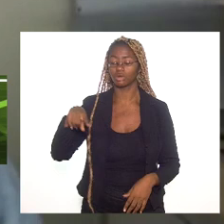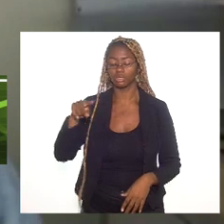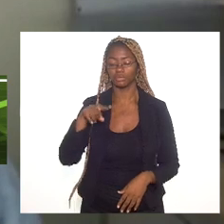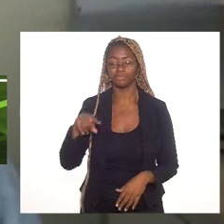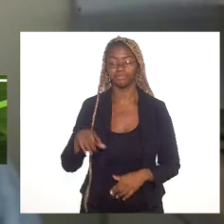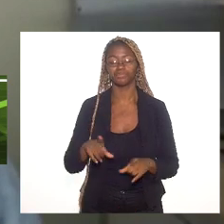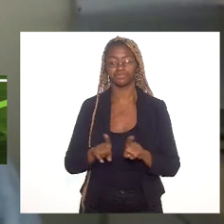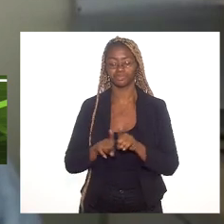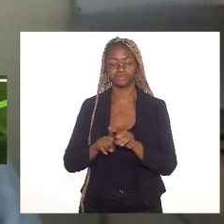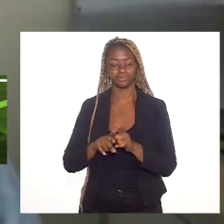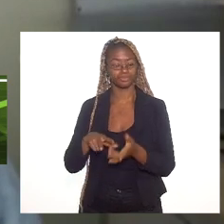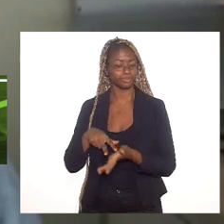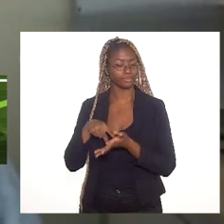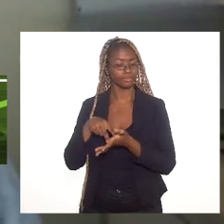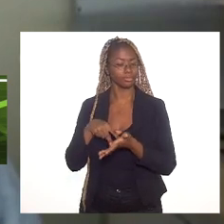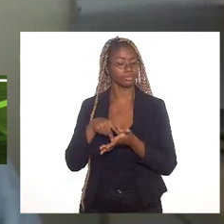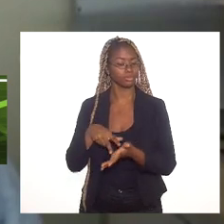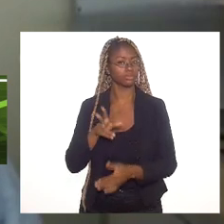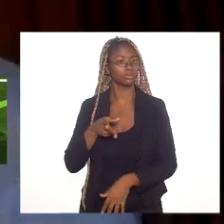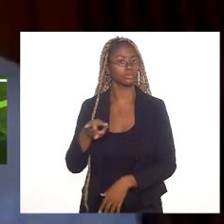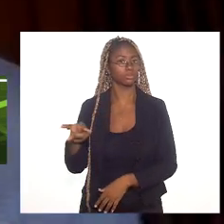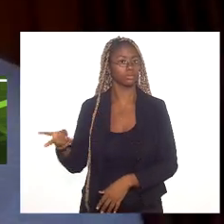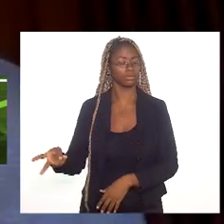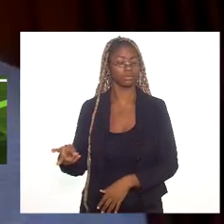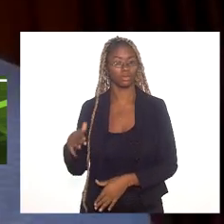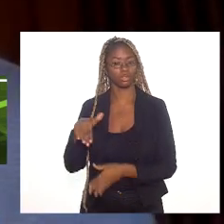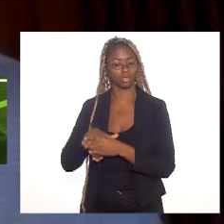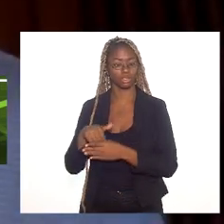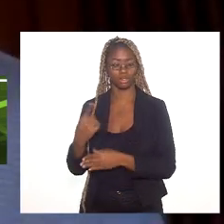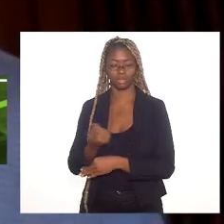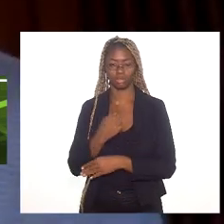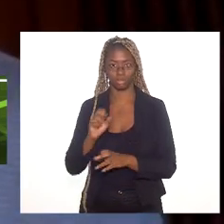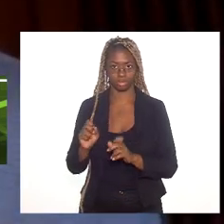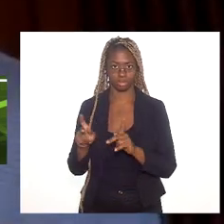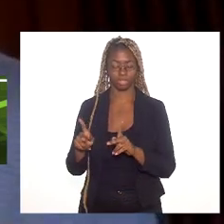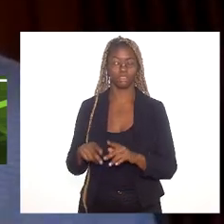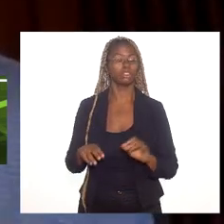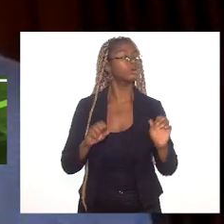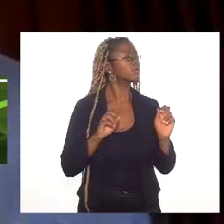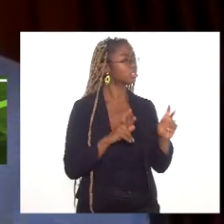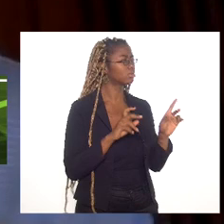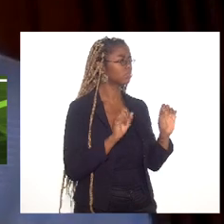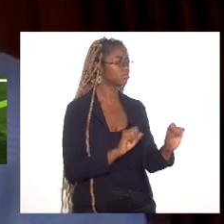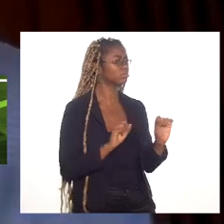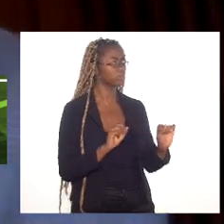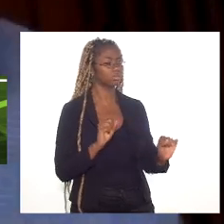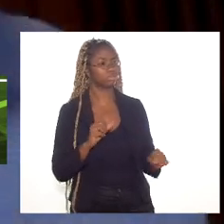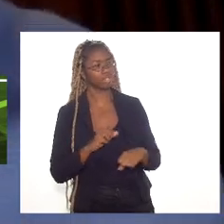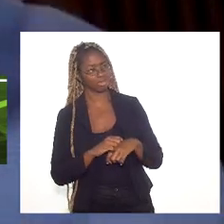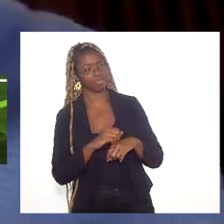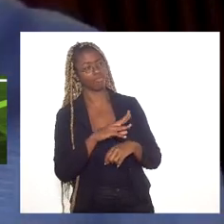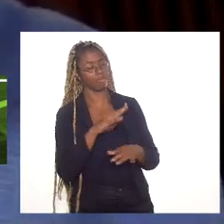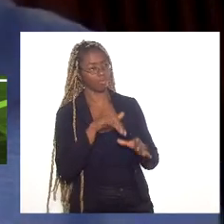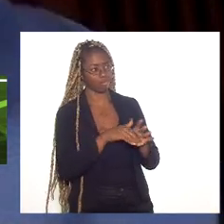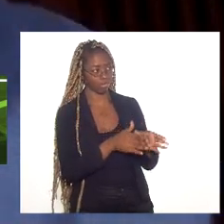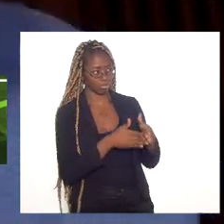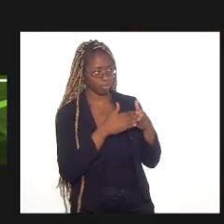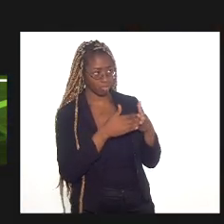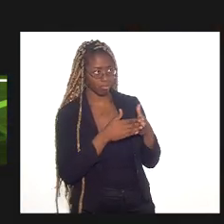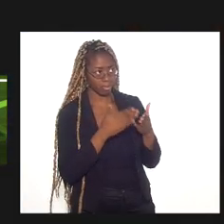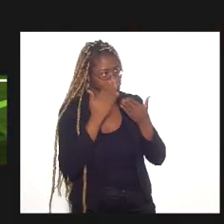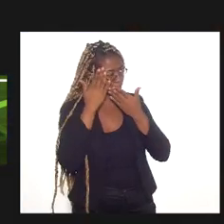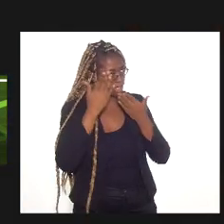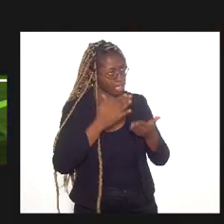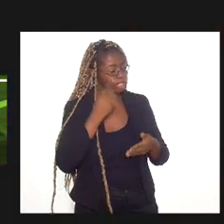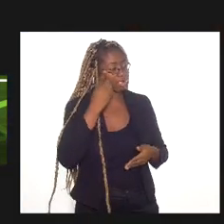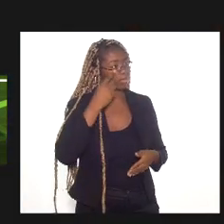o que sustentou o nosso voto também, por favor. Ok, se puder Envie o voto, por favor, Luiz Paulo. Obrigado, deputado Luiz Paulo. De antemão,